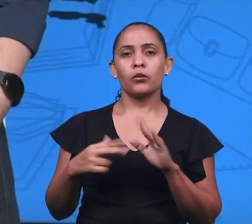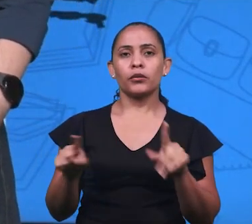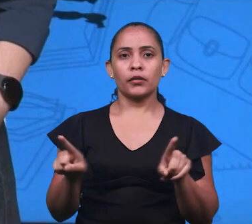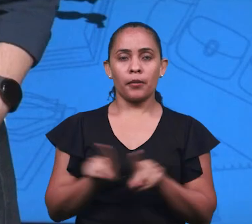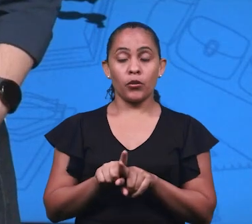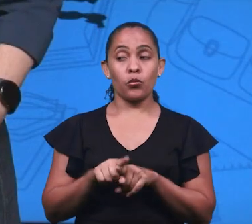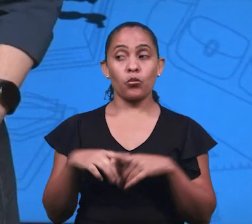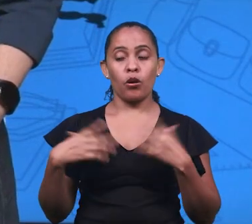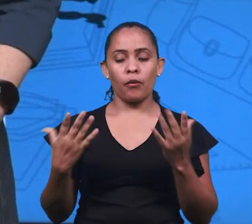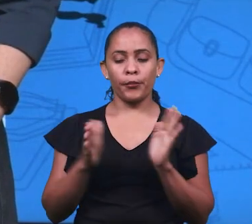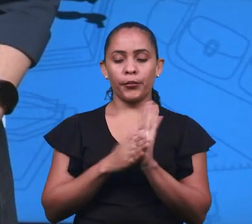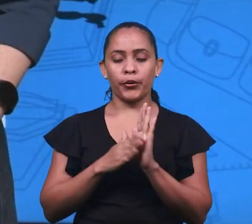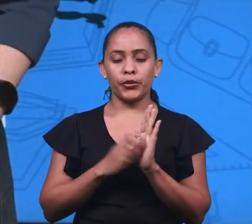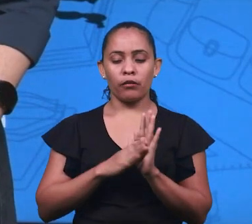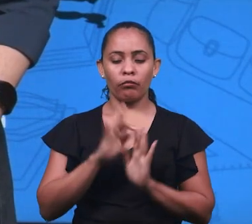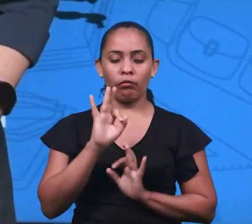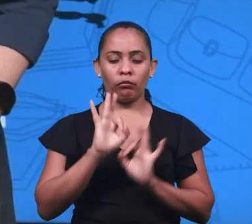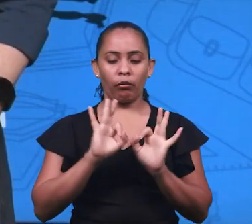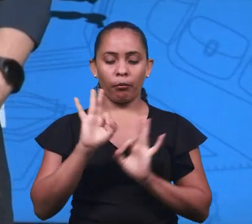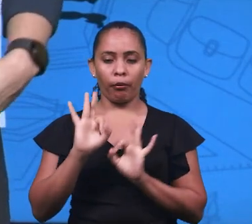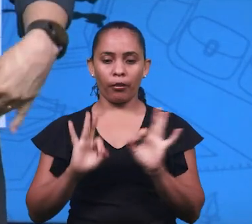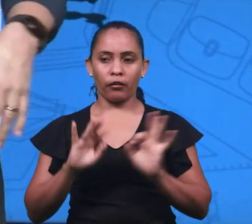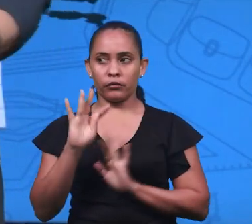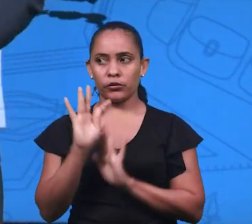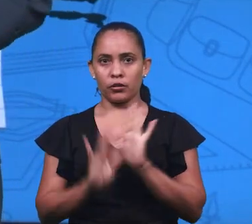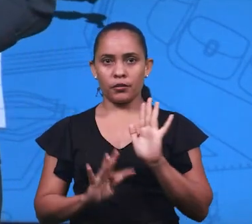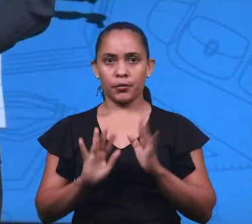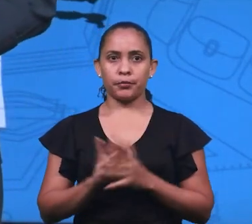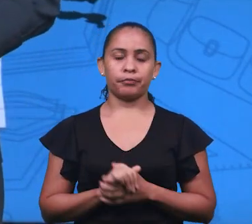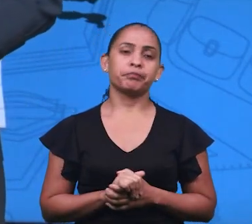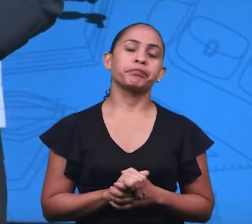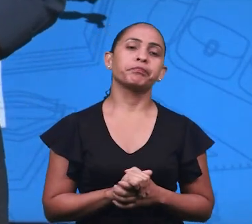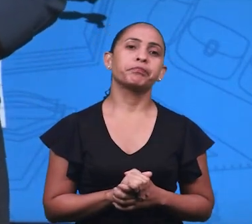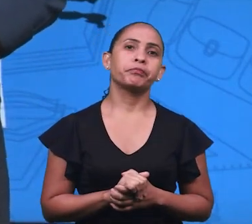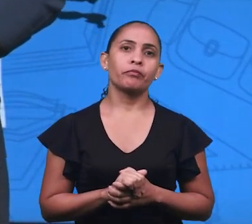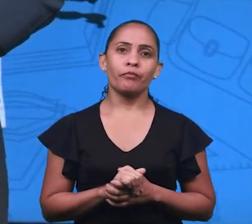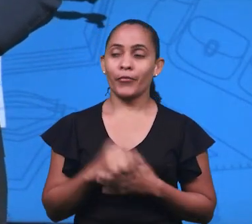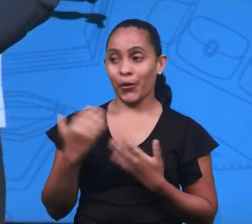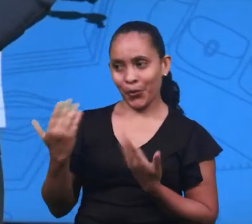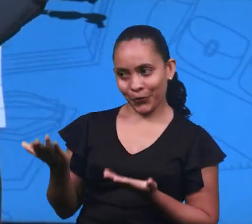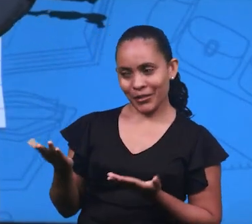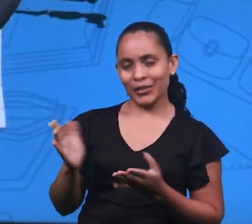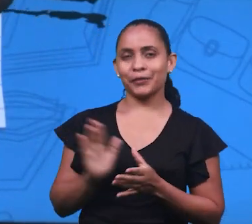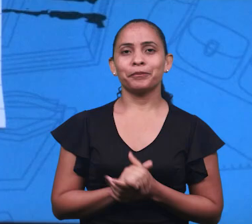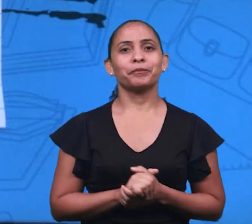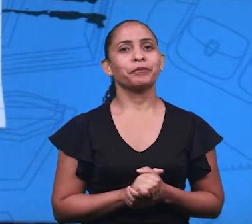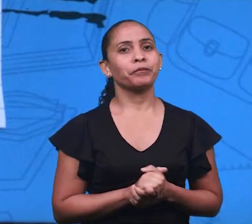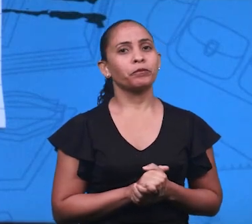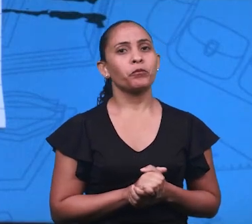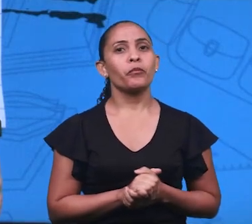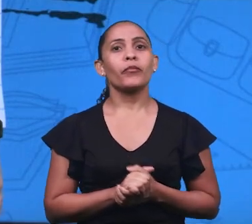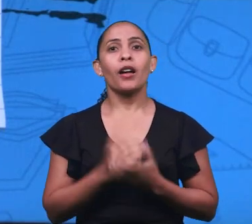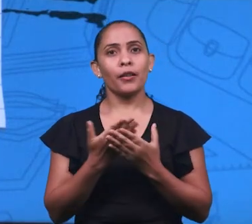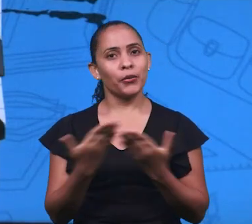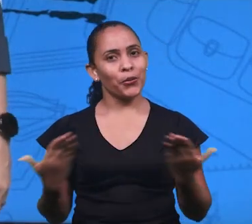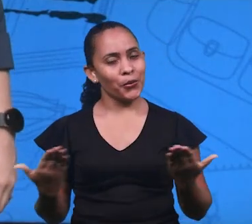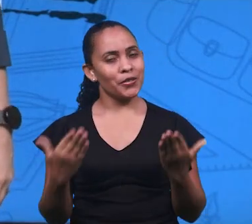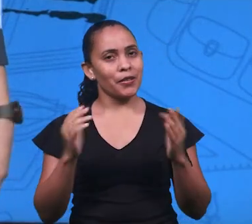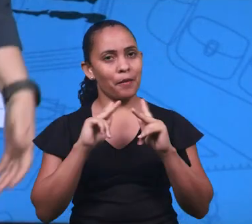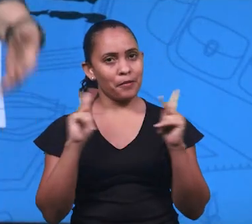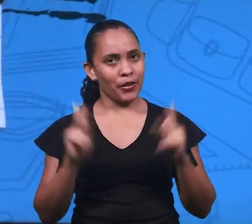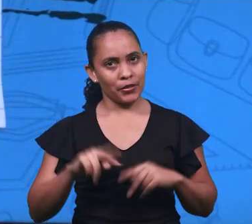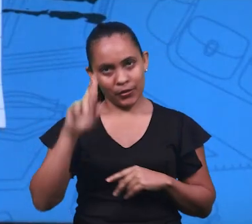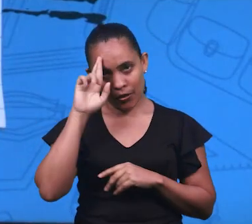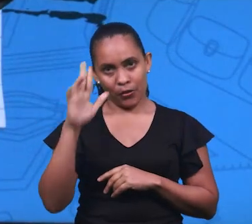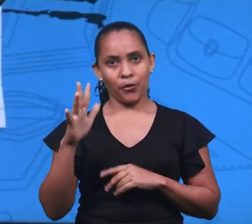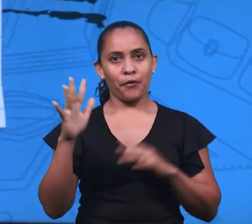é um projeto de texto? E a palavra é com você. Obrigada. Fique à vontade. A todos a paz do Senhor. Estou